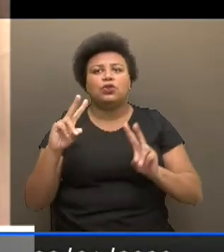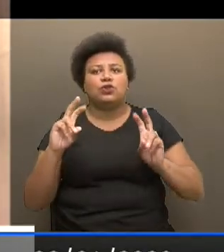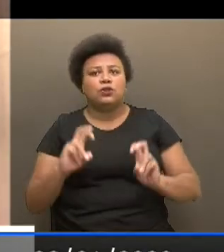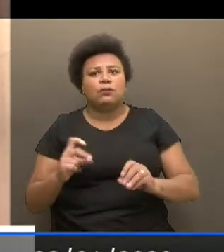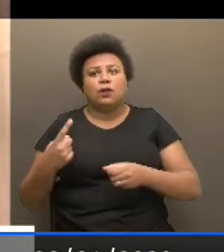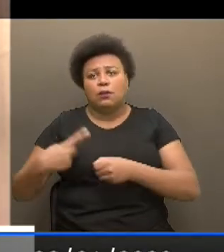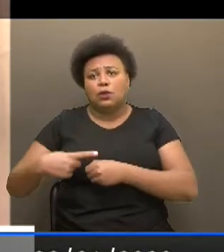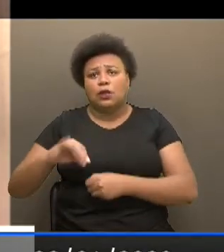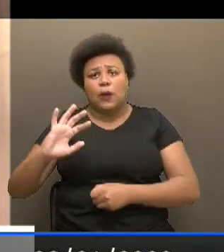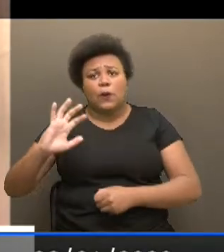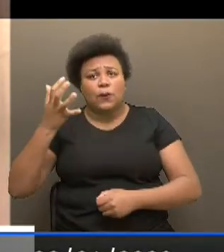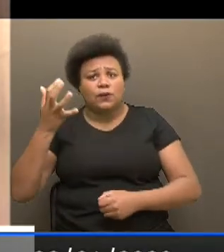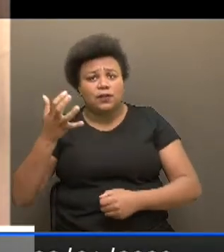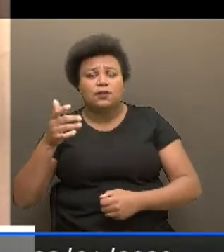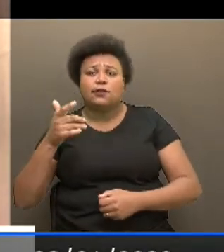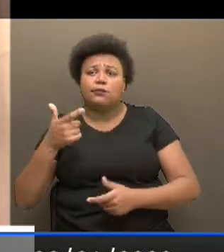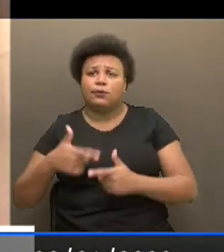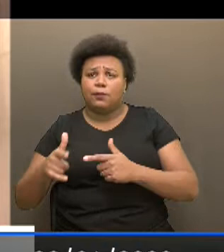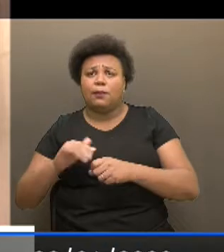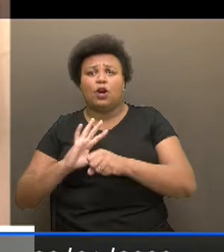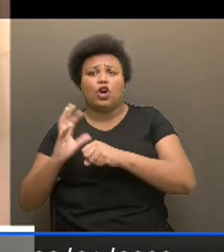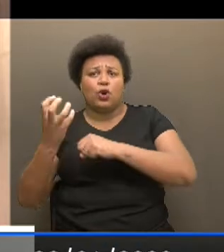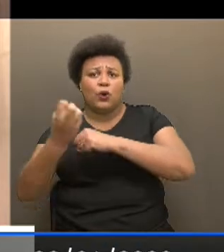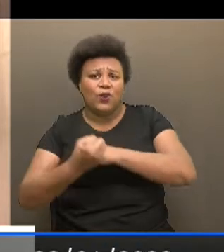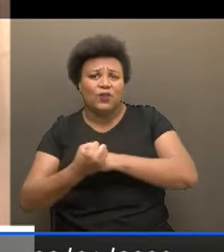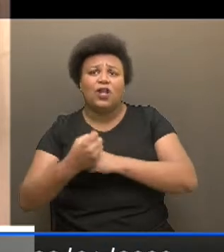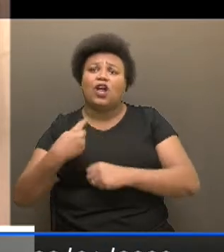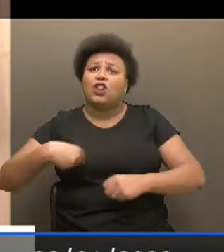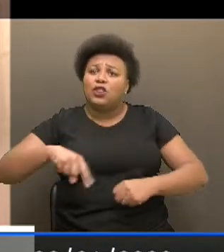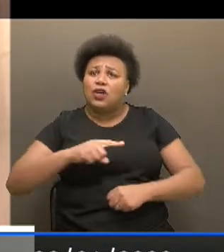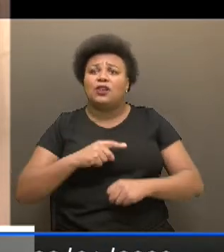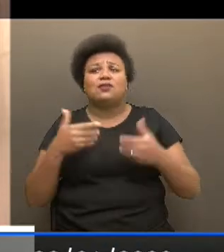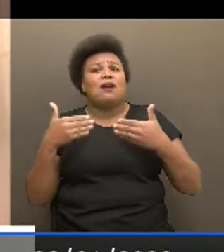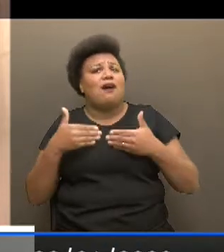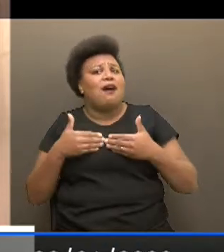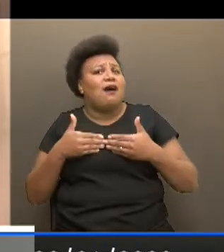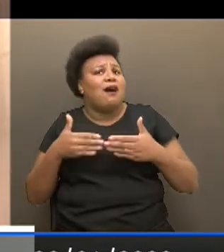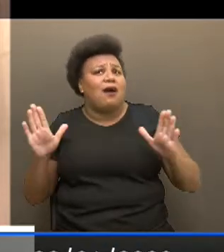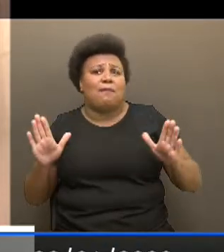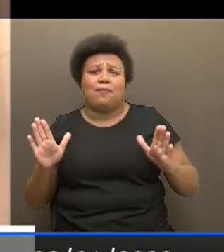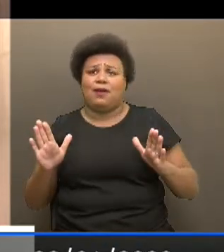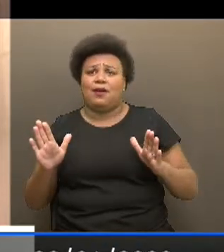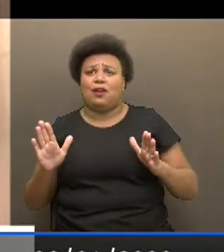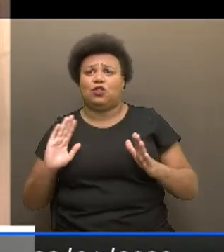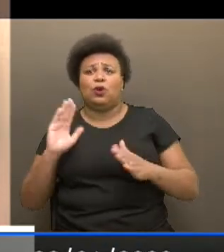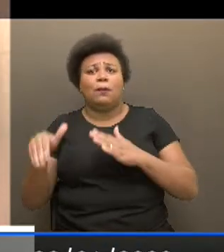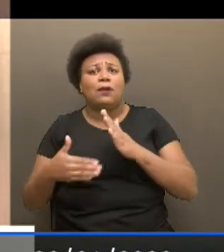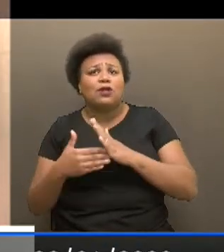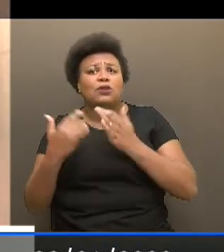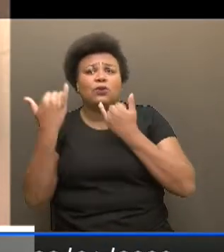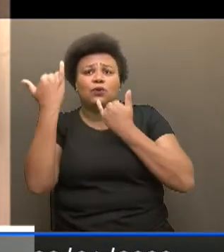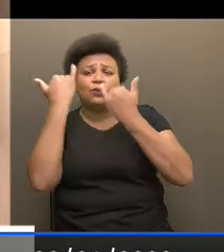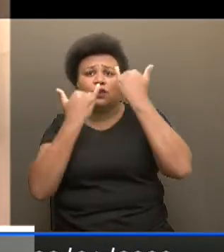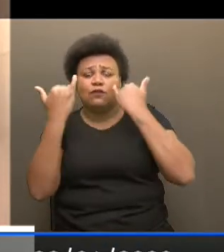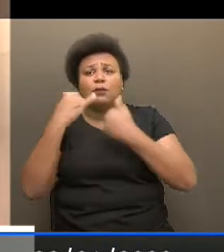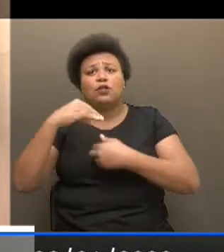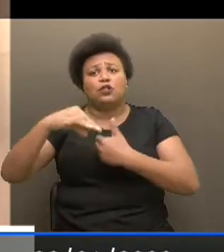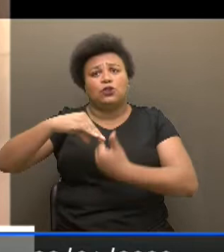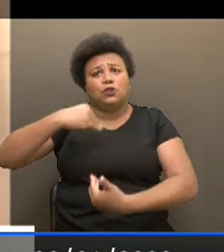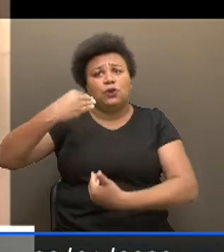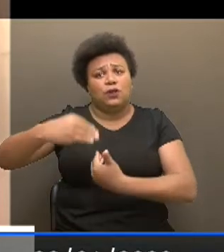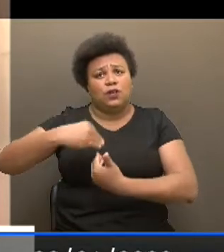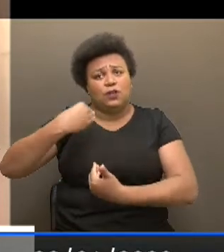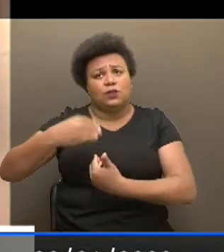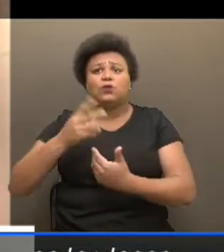onde aconteceu, ou seja, estamos abertos para todas as informações e orientações